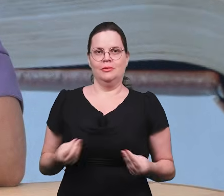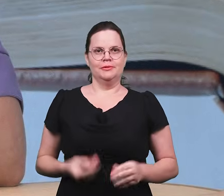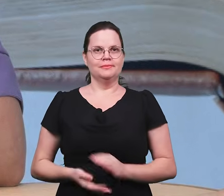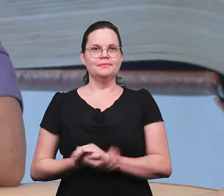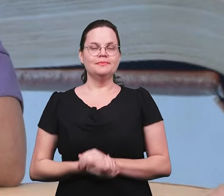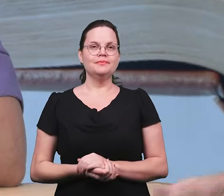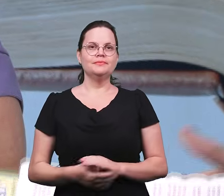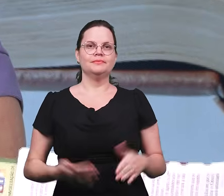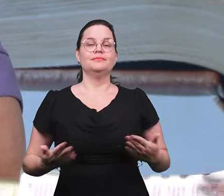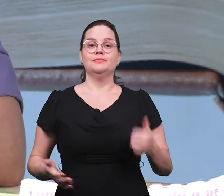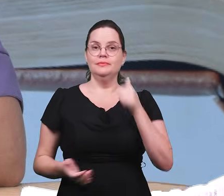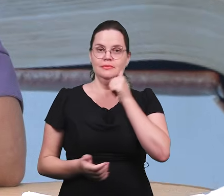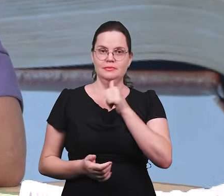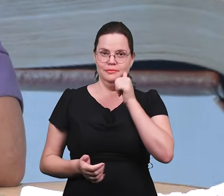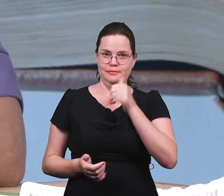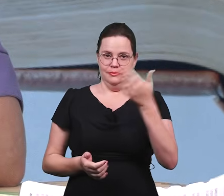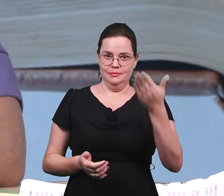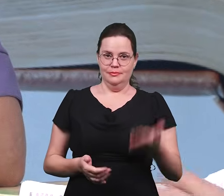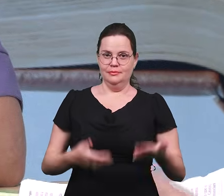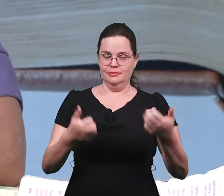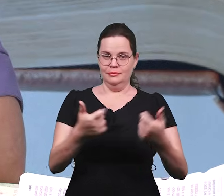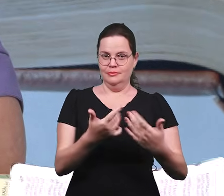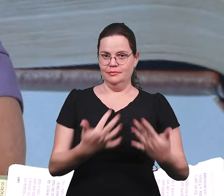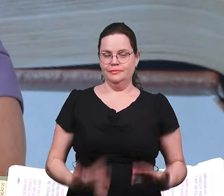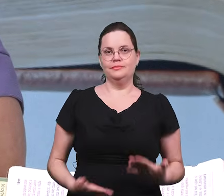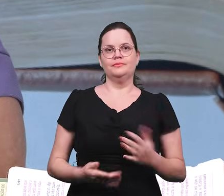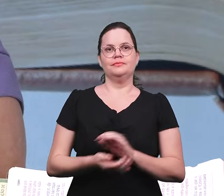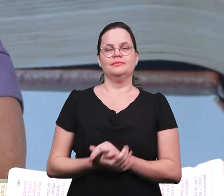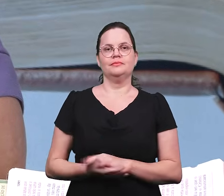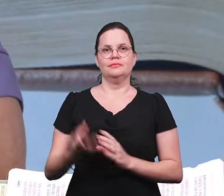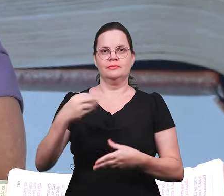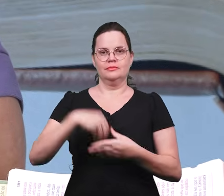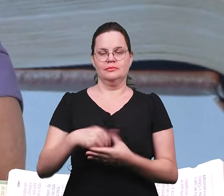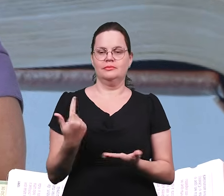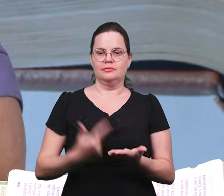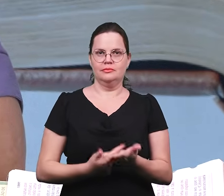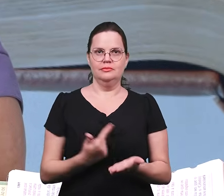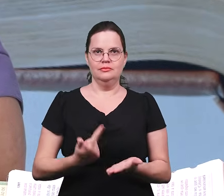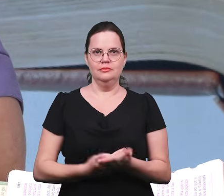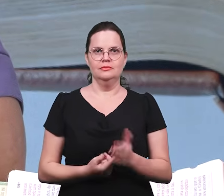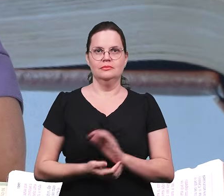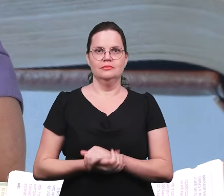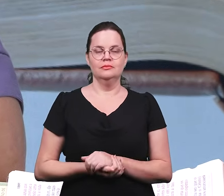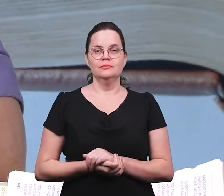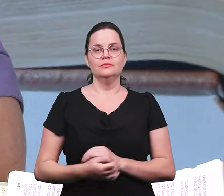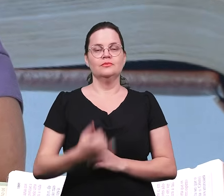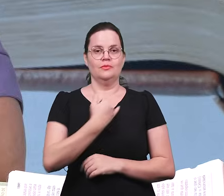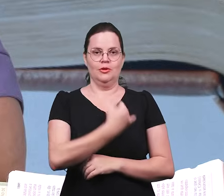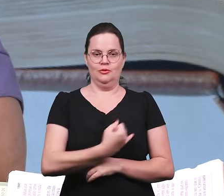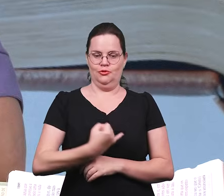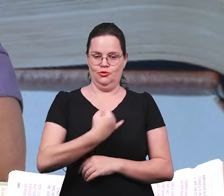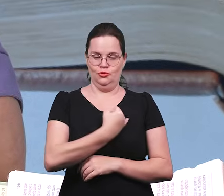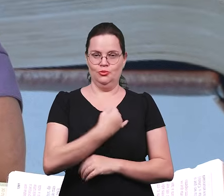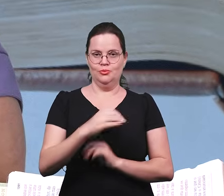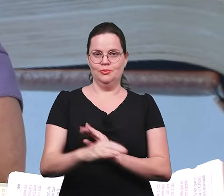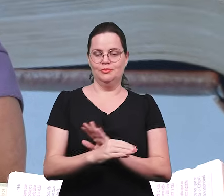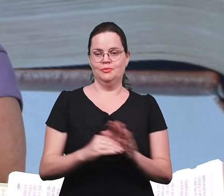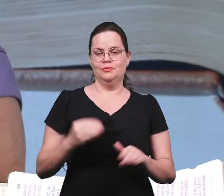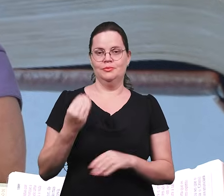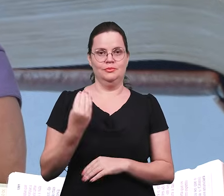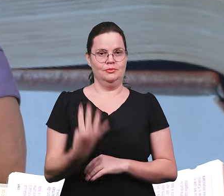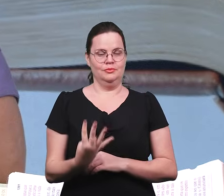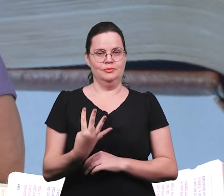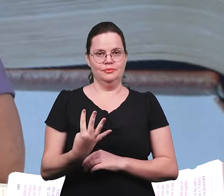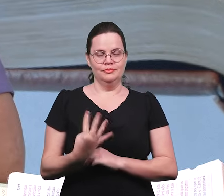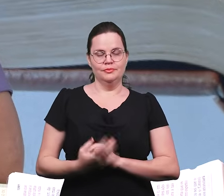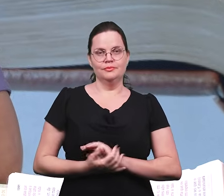essa mulher que nós estamos falando, ela foi registrada no Evangelho de João, né? João, no